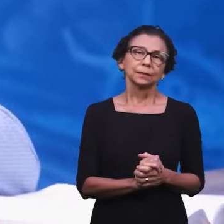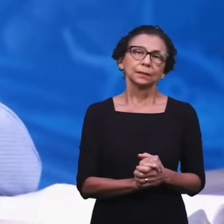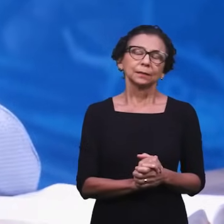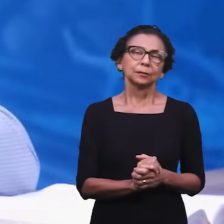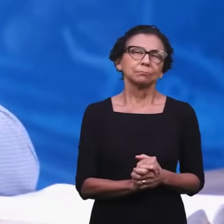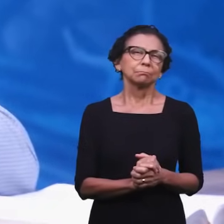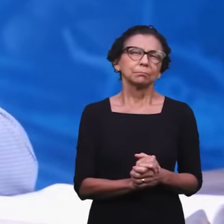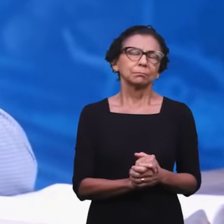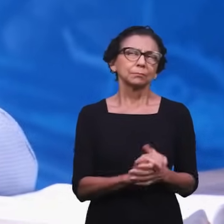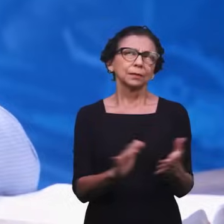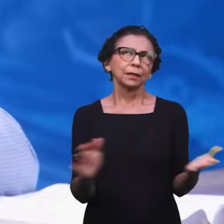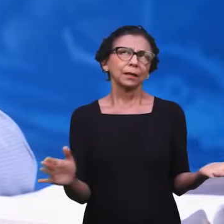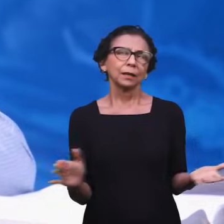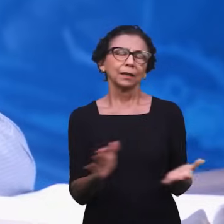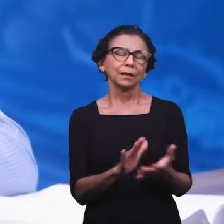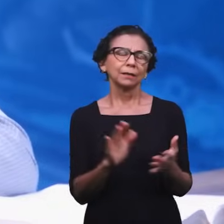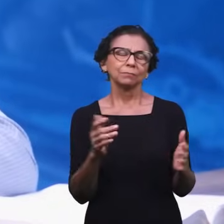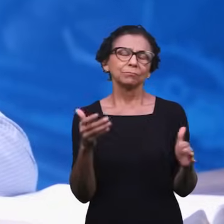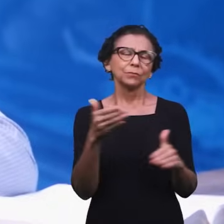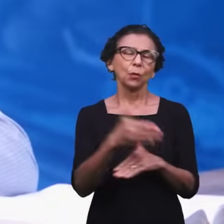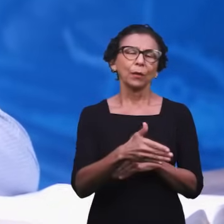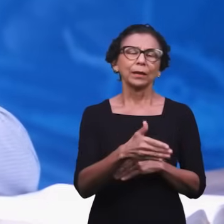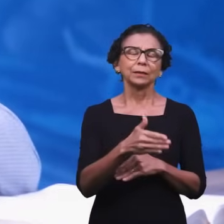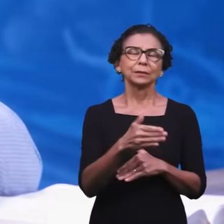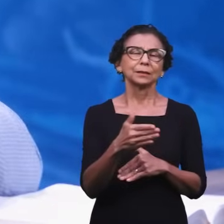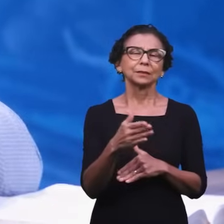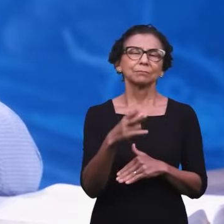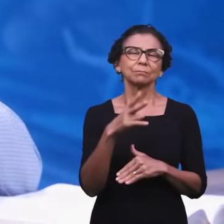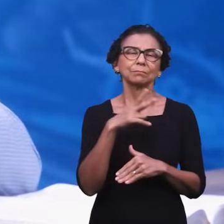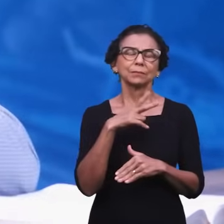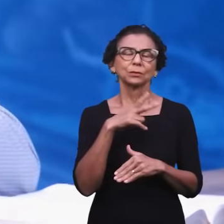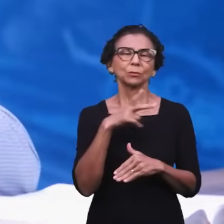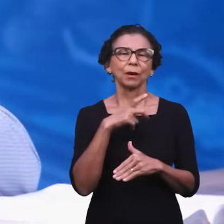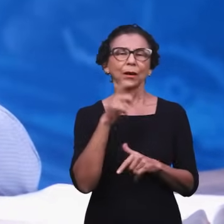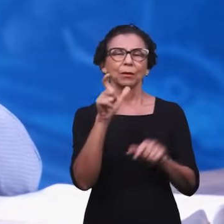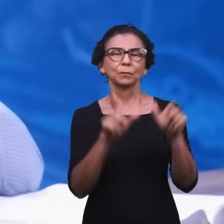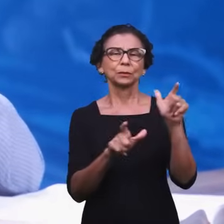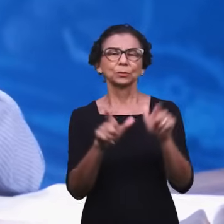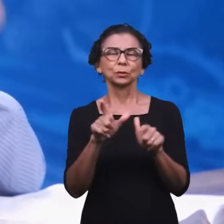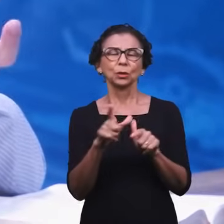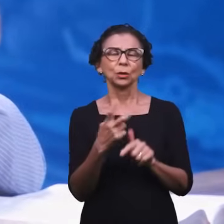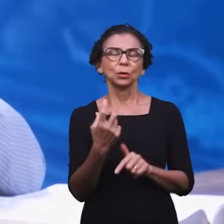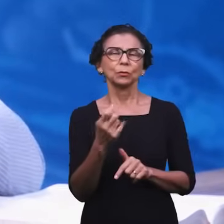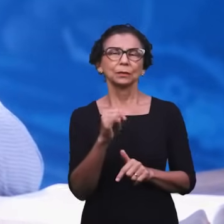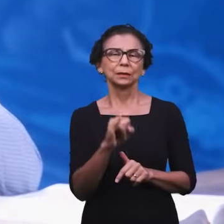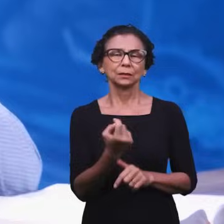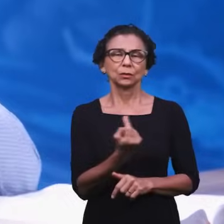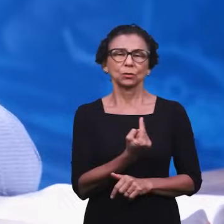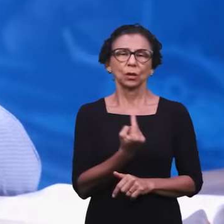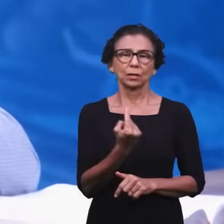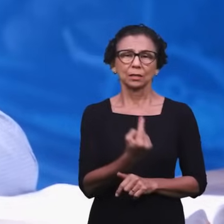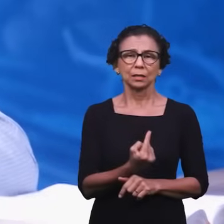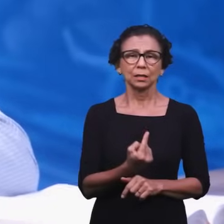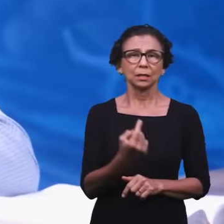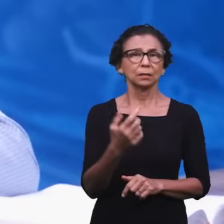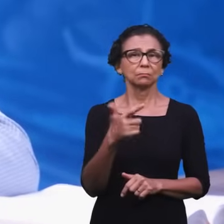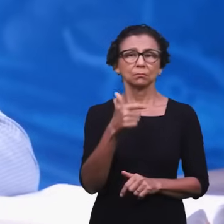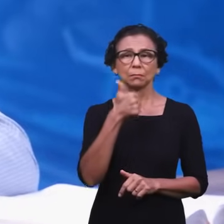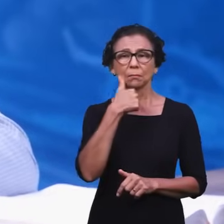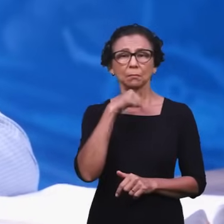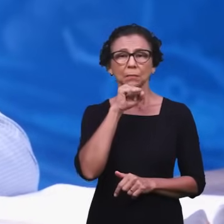se sinta como um órfão. Alguém que ainda não teve um pai, não teve uma mãe.